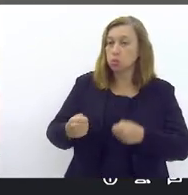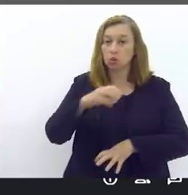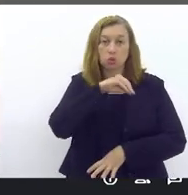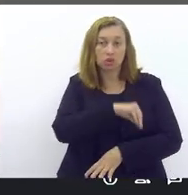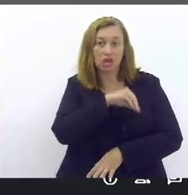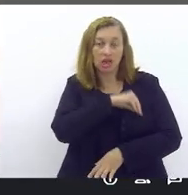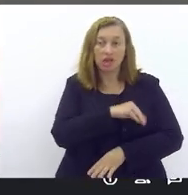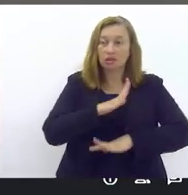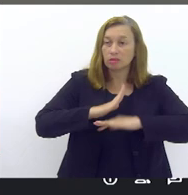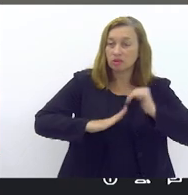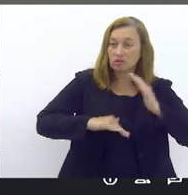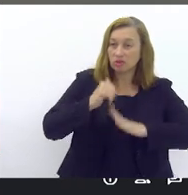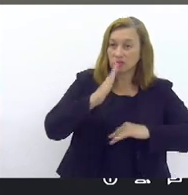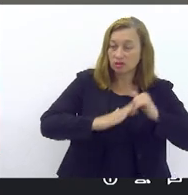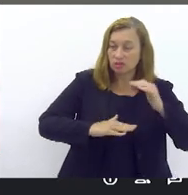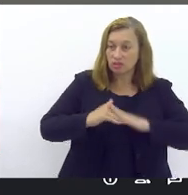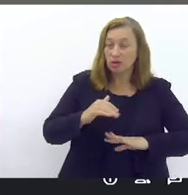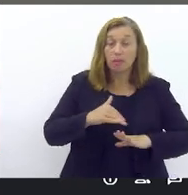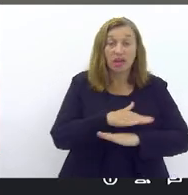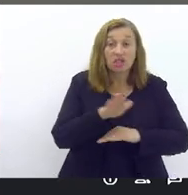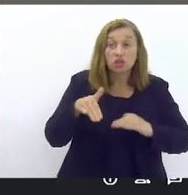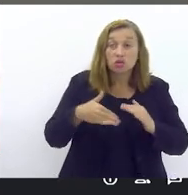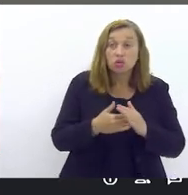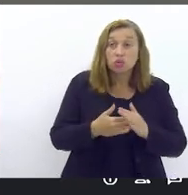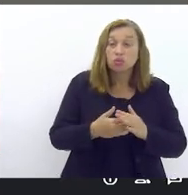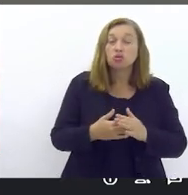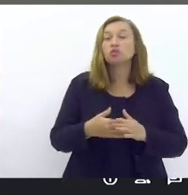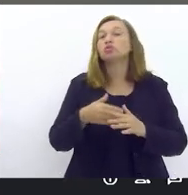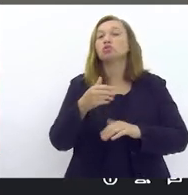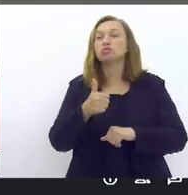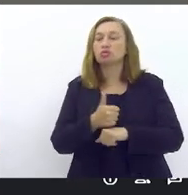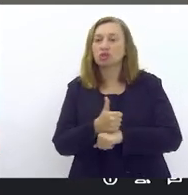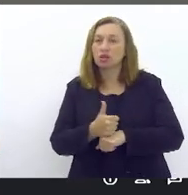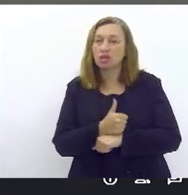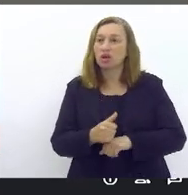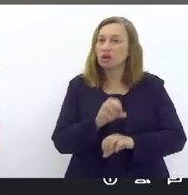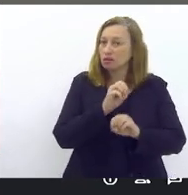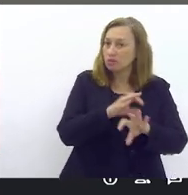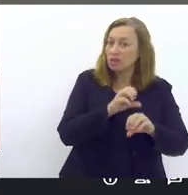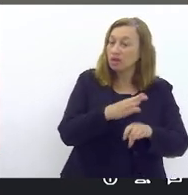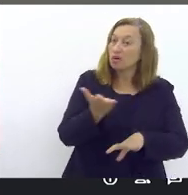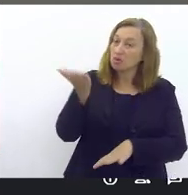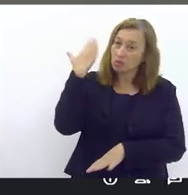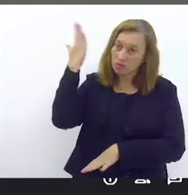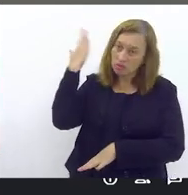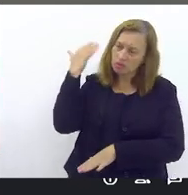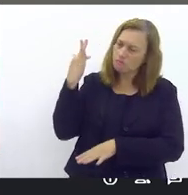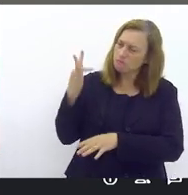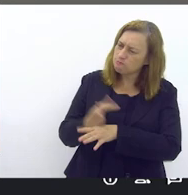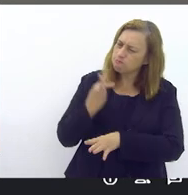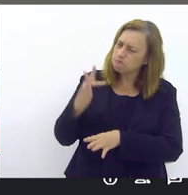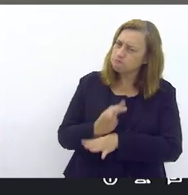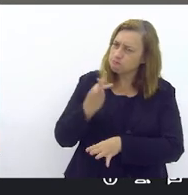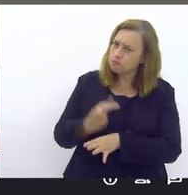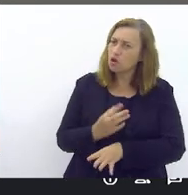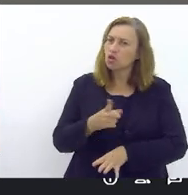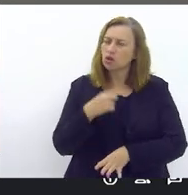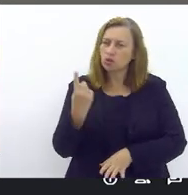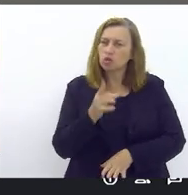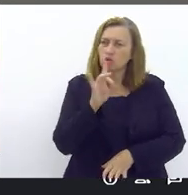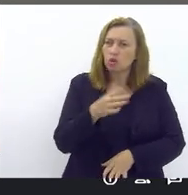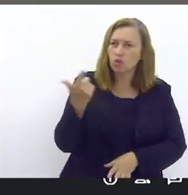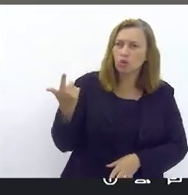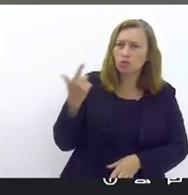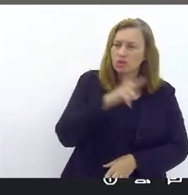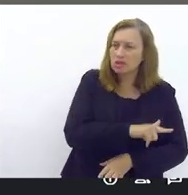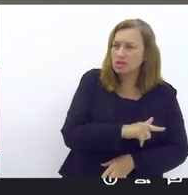salarial profissional para todos os profissionais da educação. Na época houve resistência e nós só